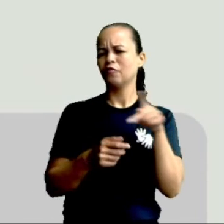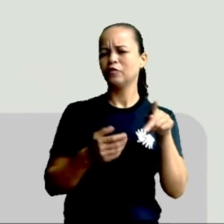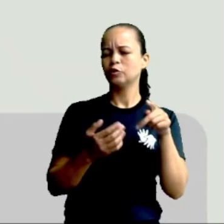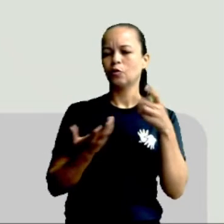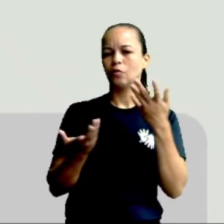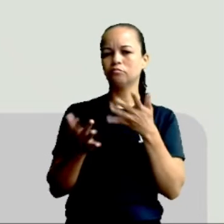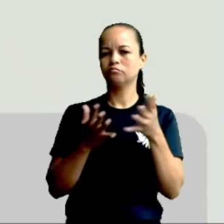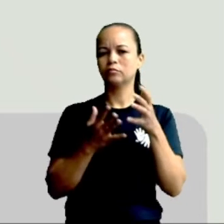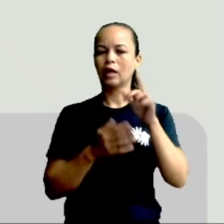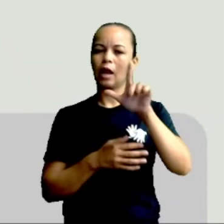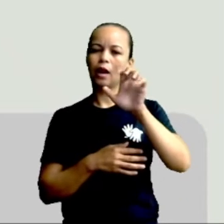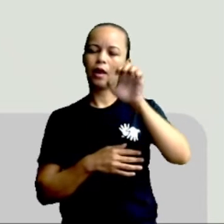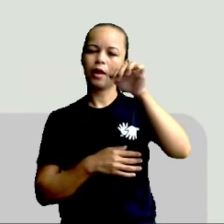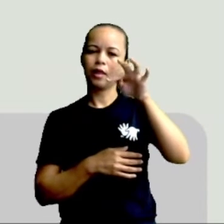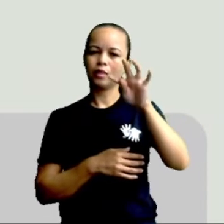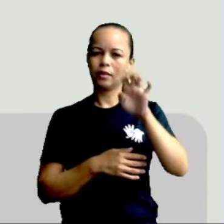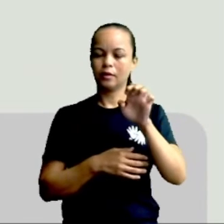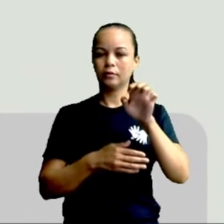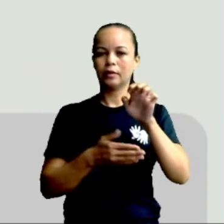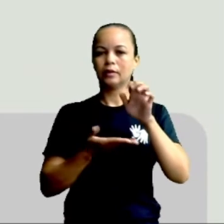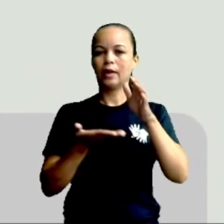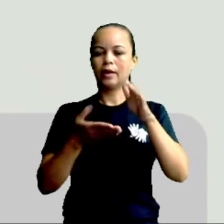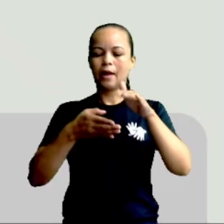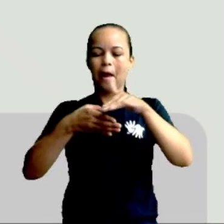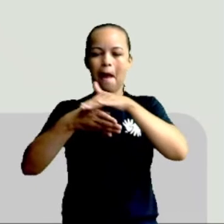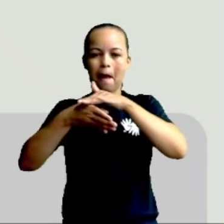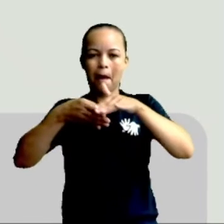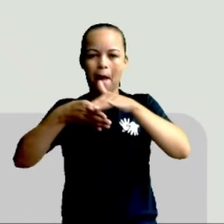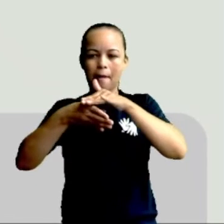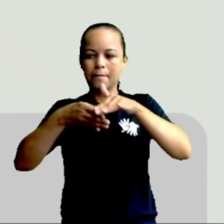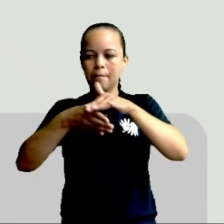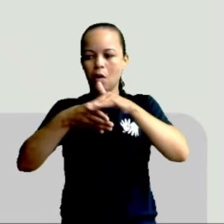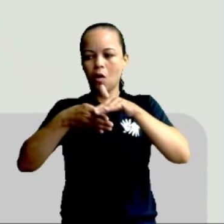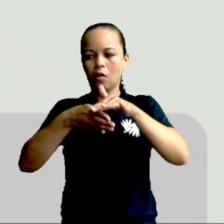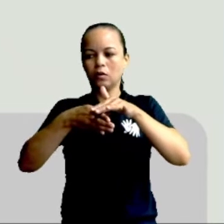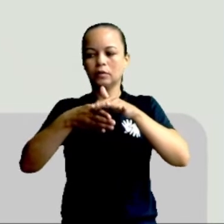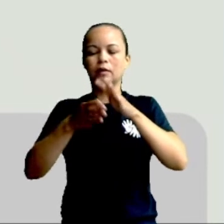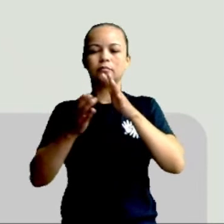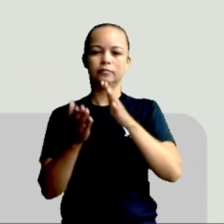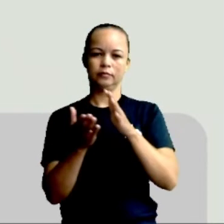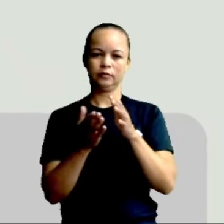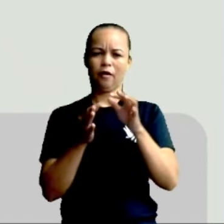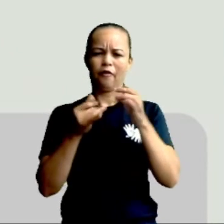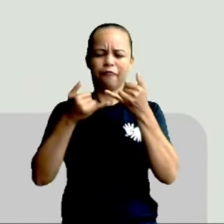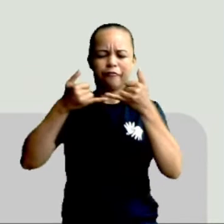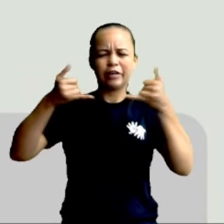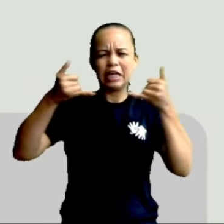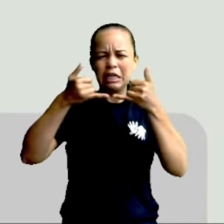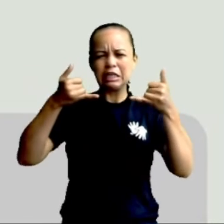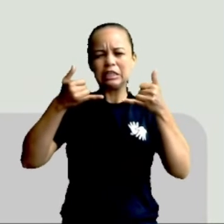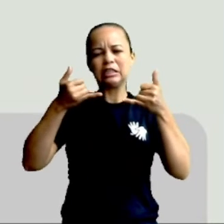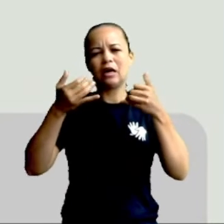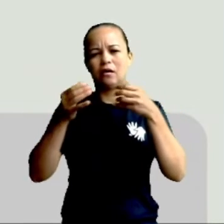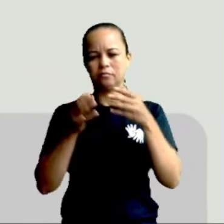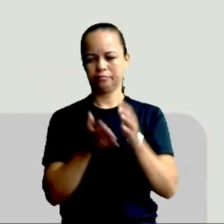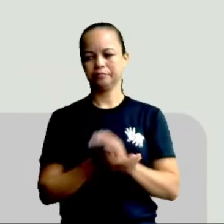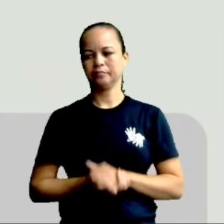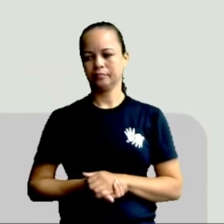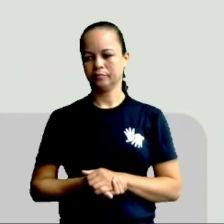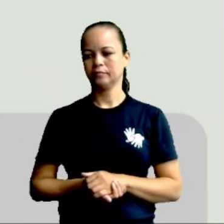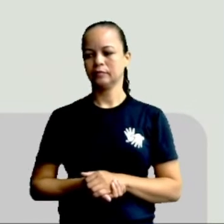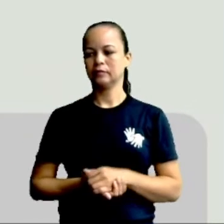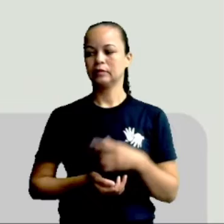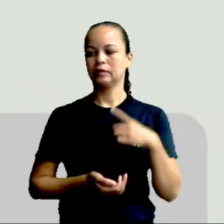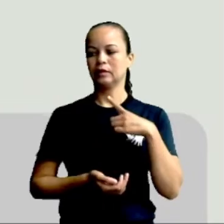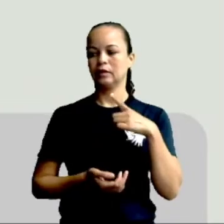que tem a borda, tá, mais fina, né, no caso, mais delgada,